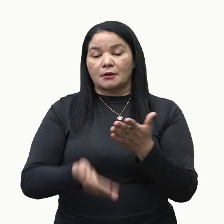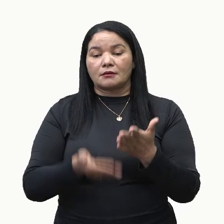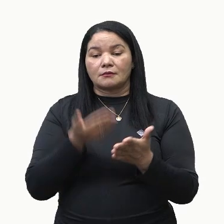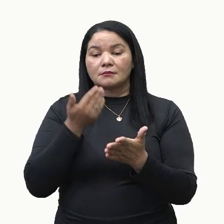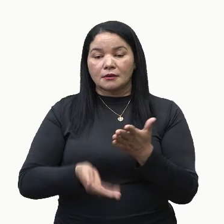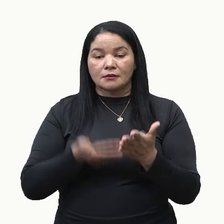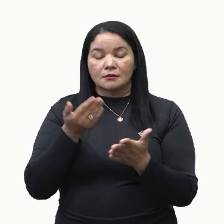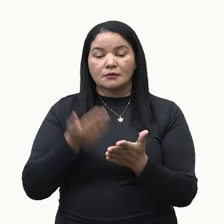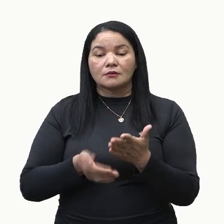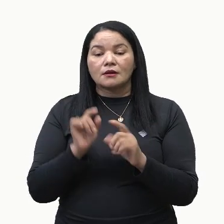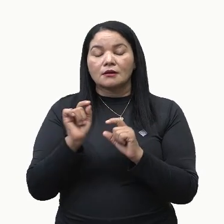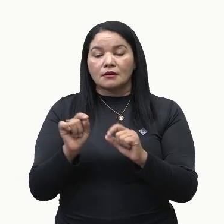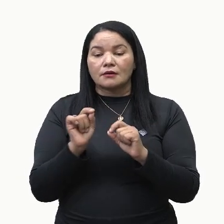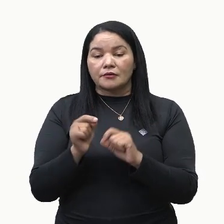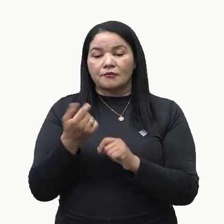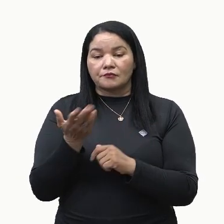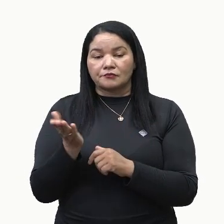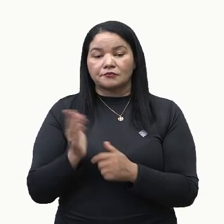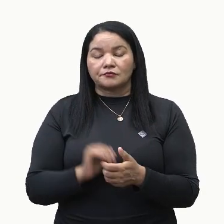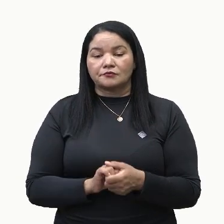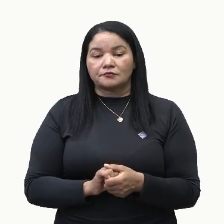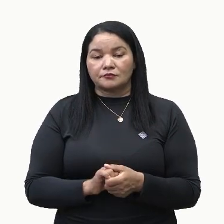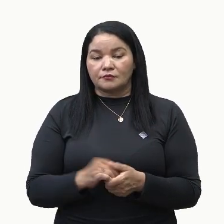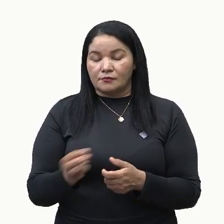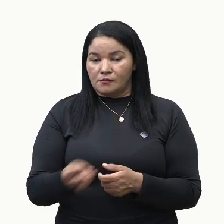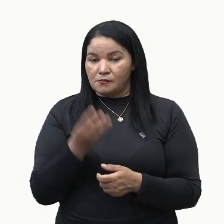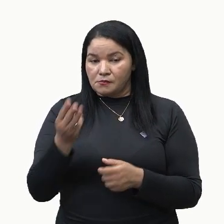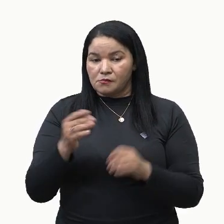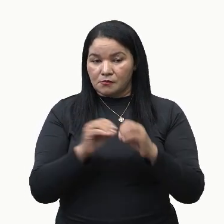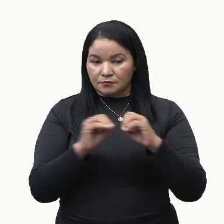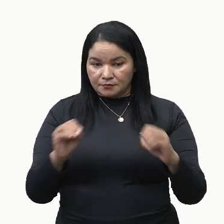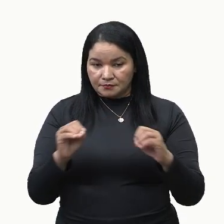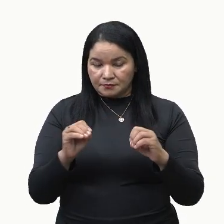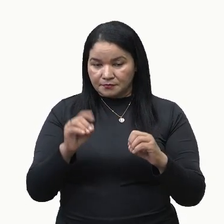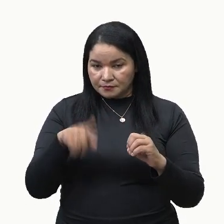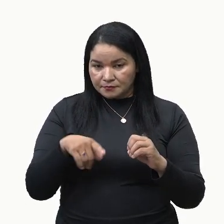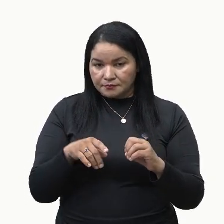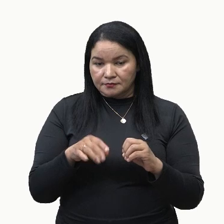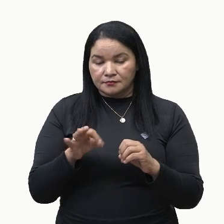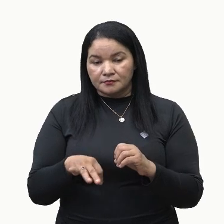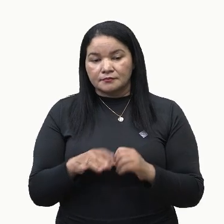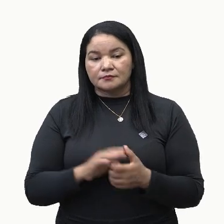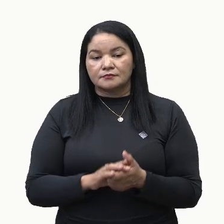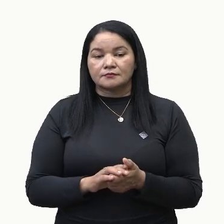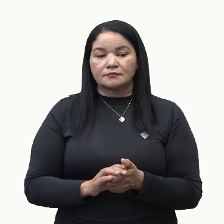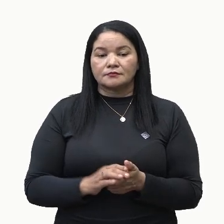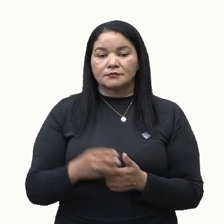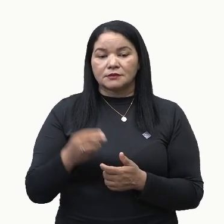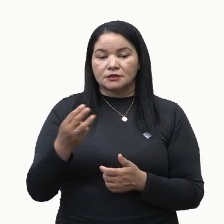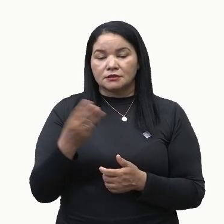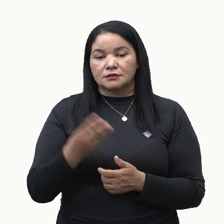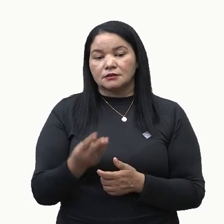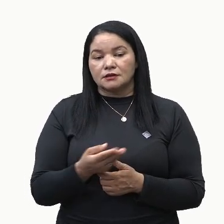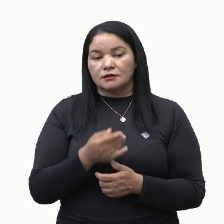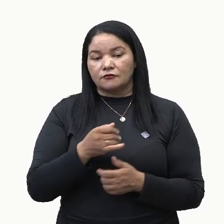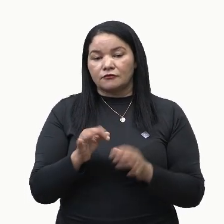bem, 3 orações. Não é isso? Vamos para a terceira. Vamos para a terceira.